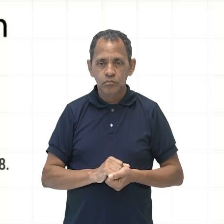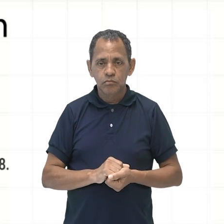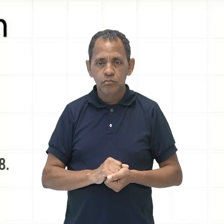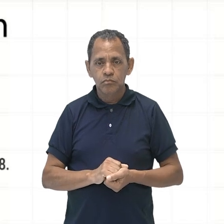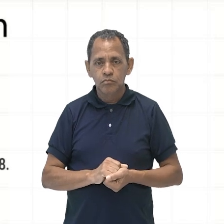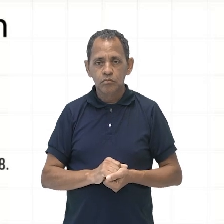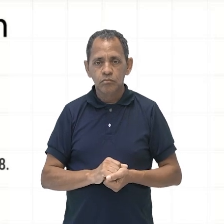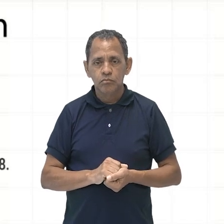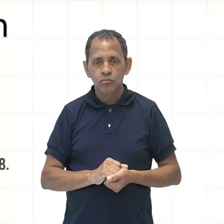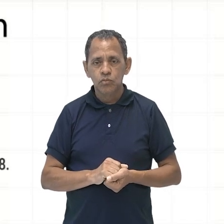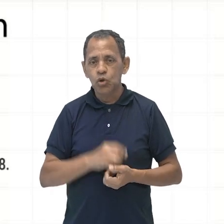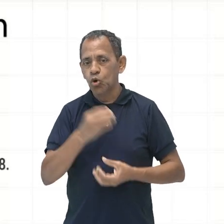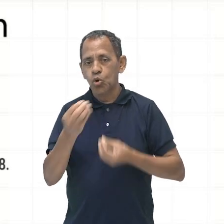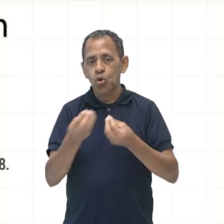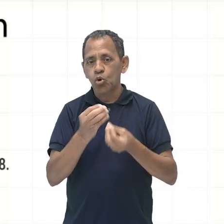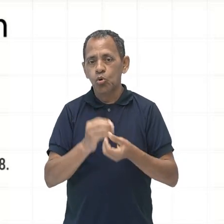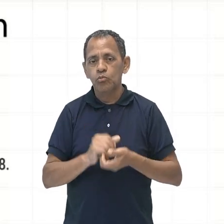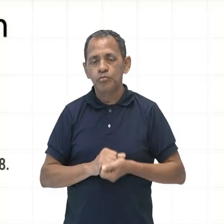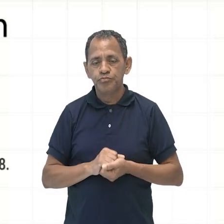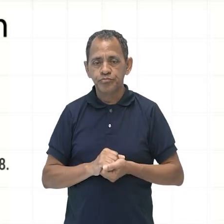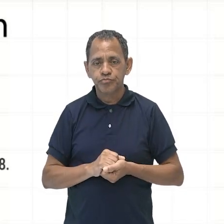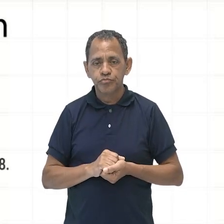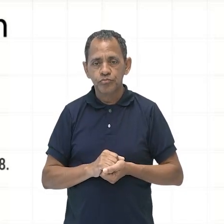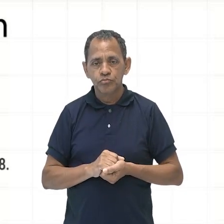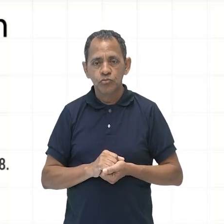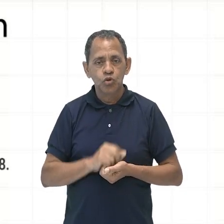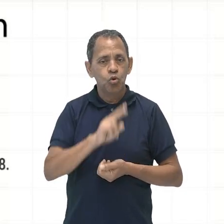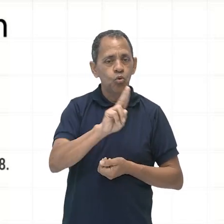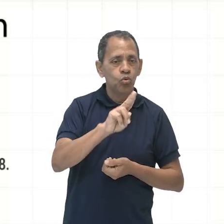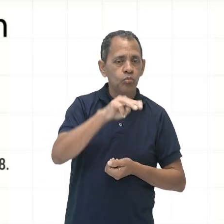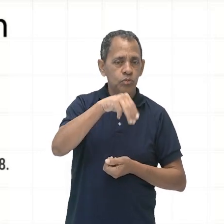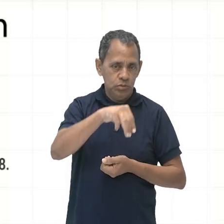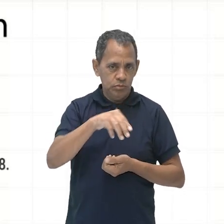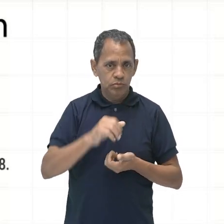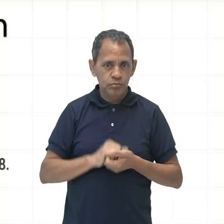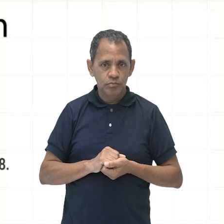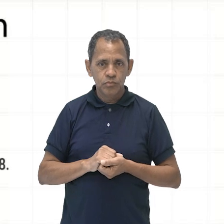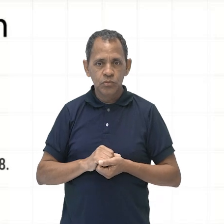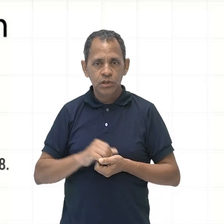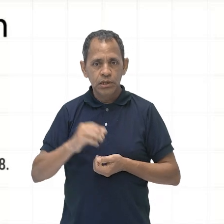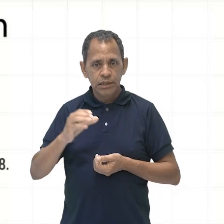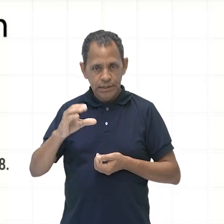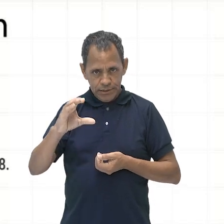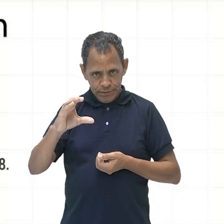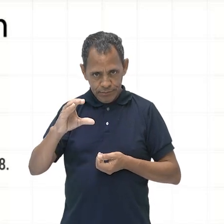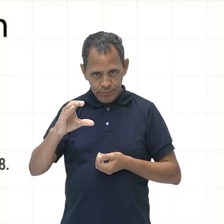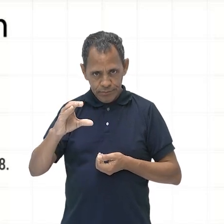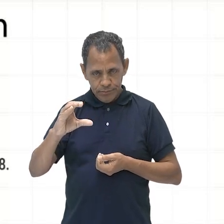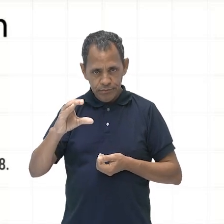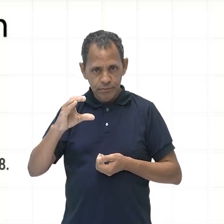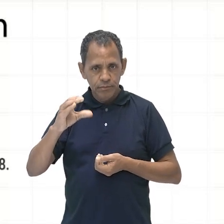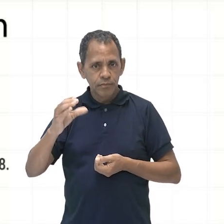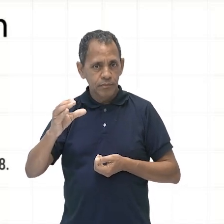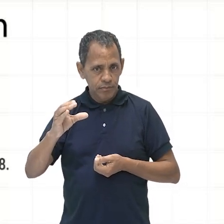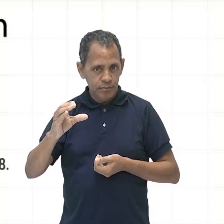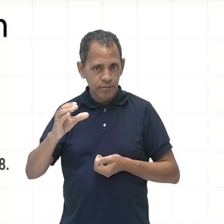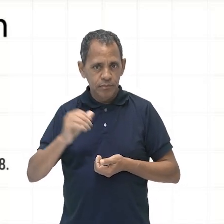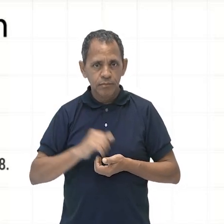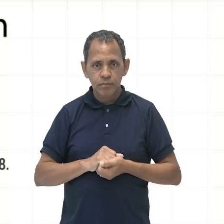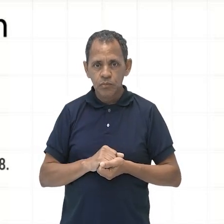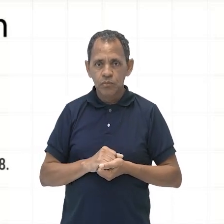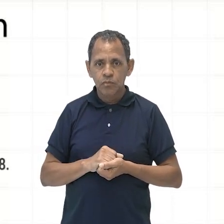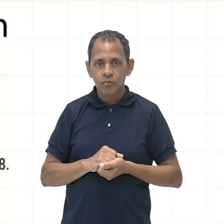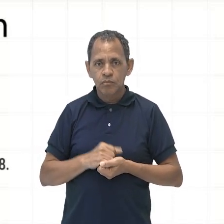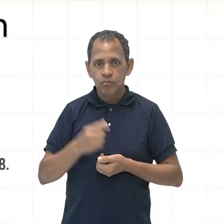eu coloco a unidade de medida que ele está dizendo, centímetros. E está vendo que são 3? Né?